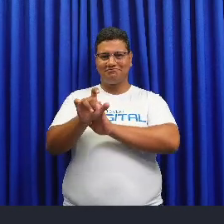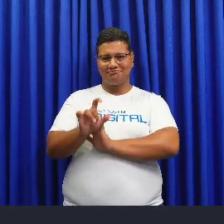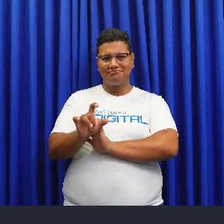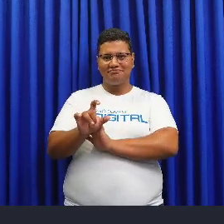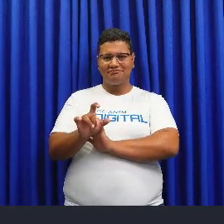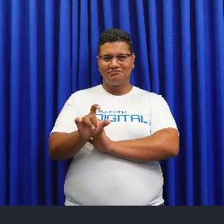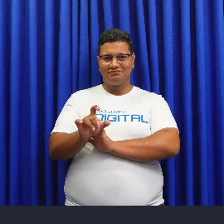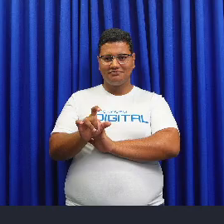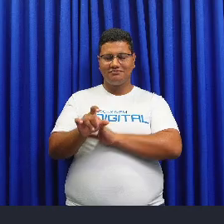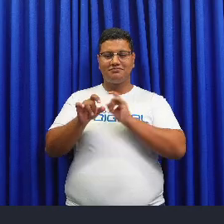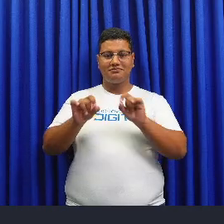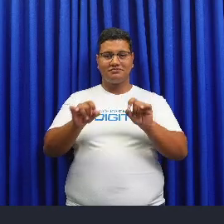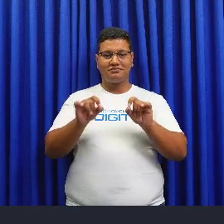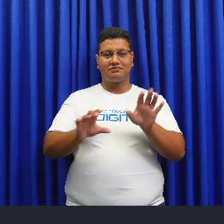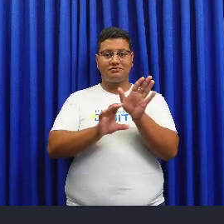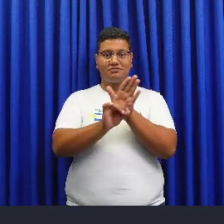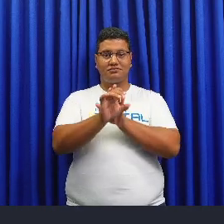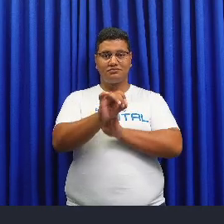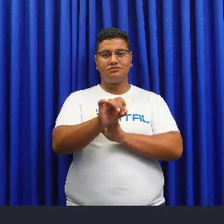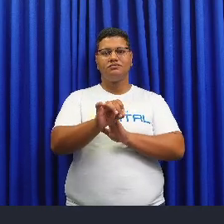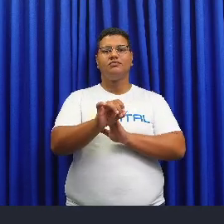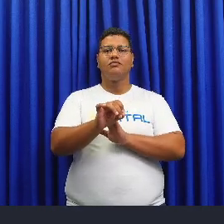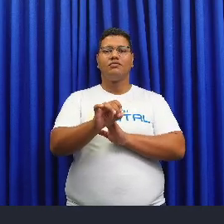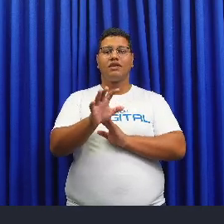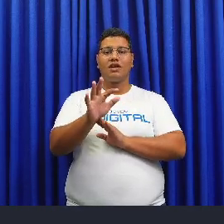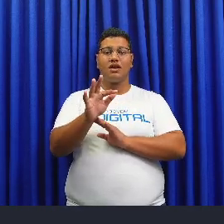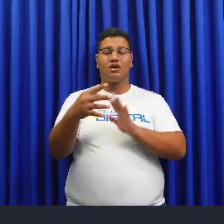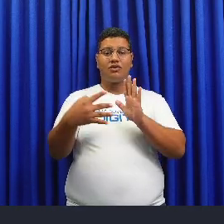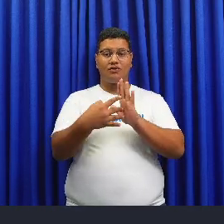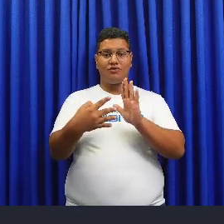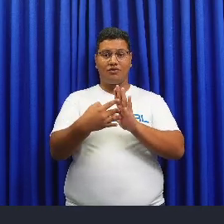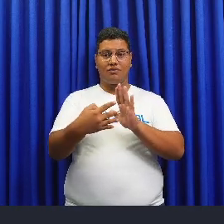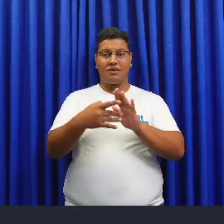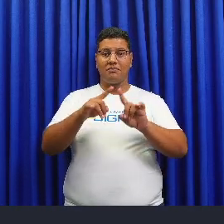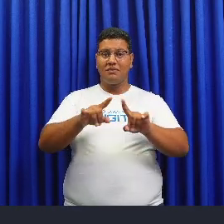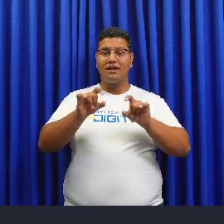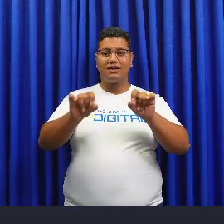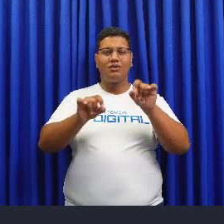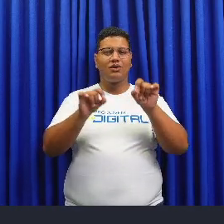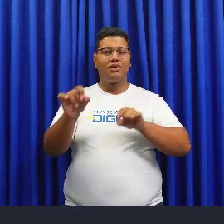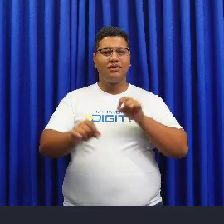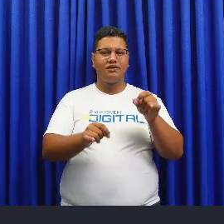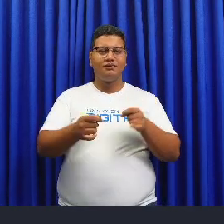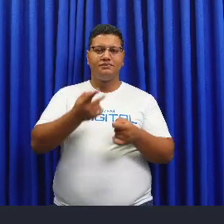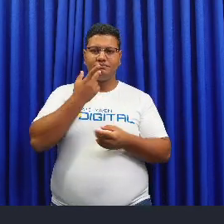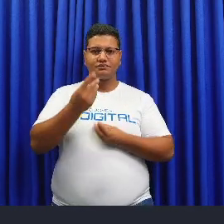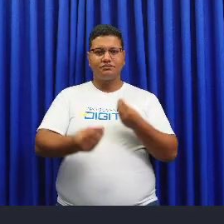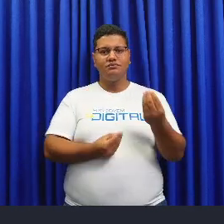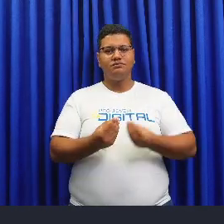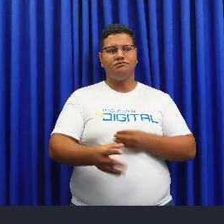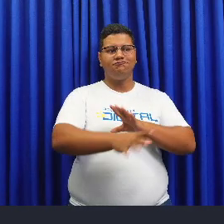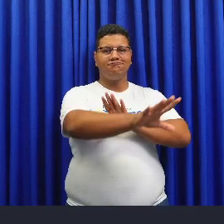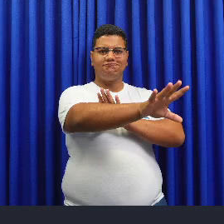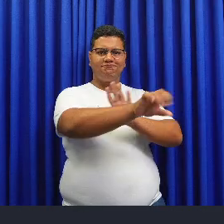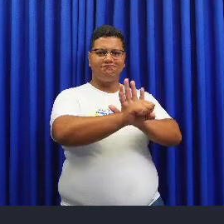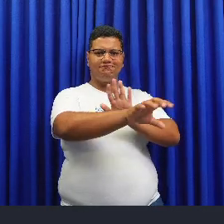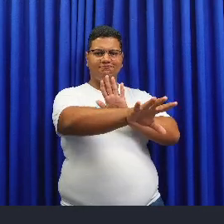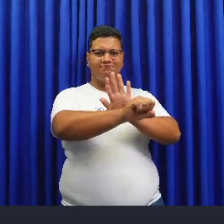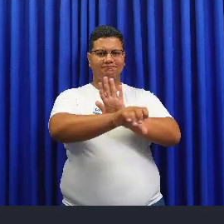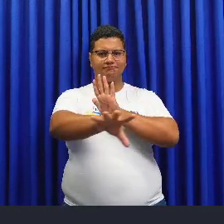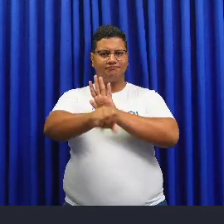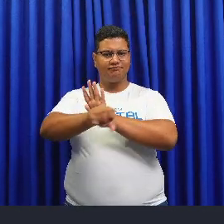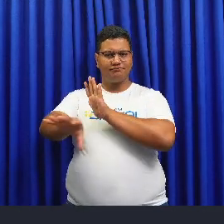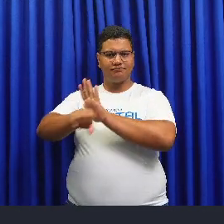da tela, que seria o Google Forms. Mas o Google Forms, basicamente, ele é para ele servir de coleta, né? De